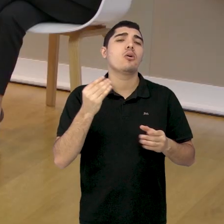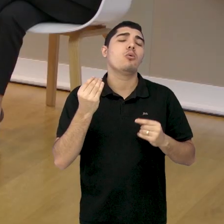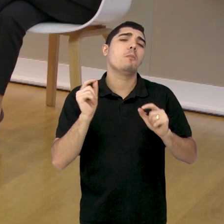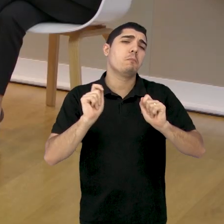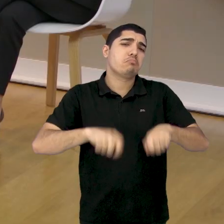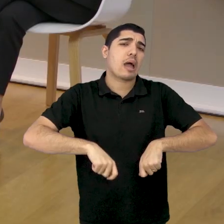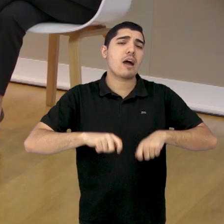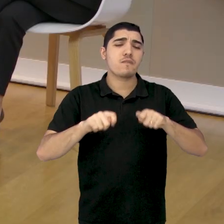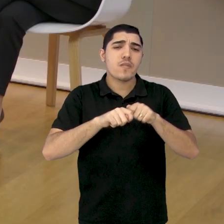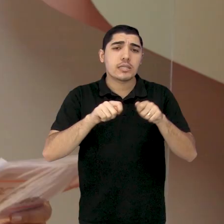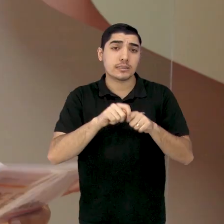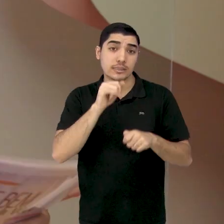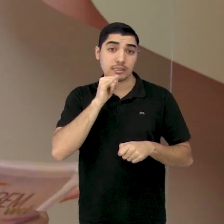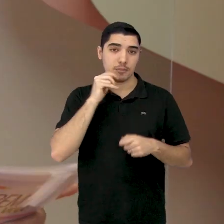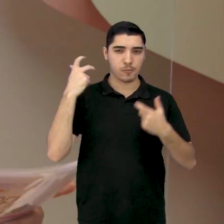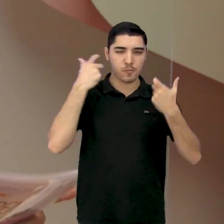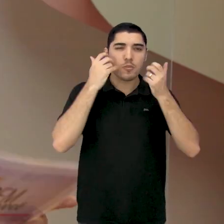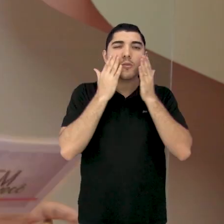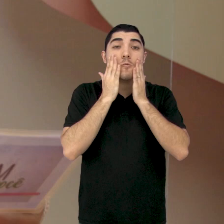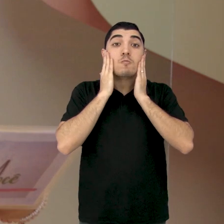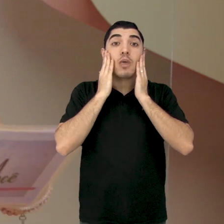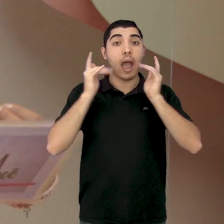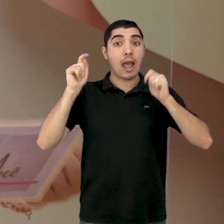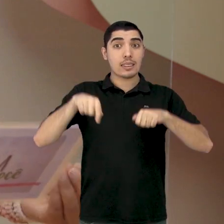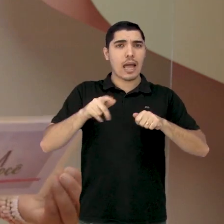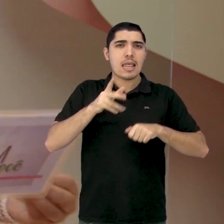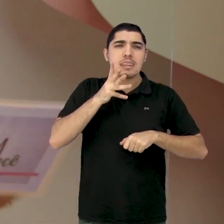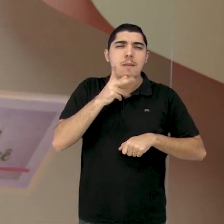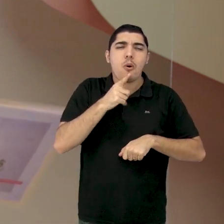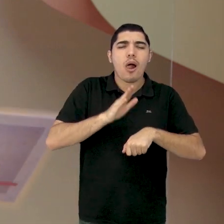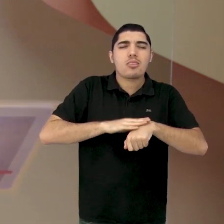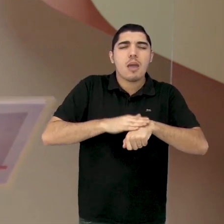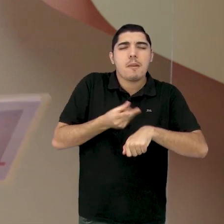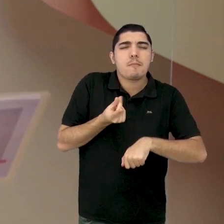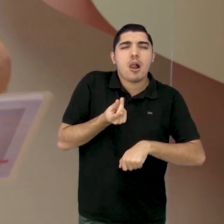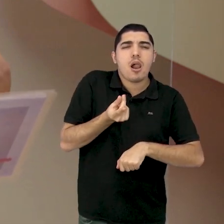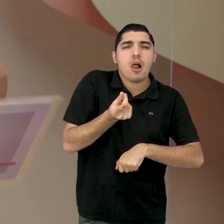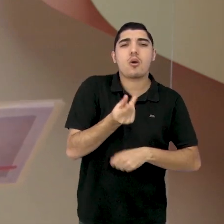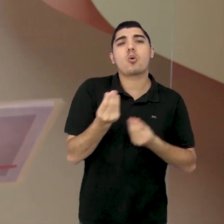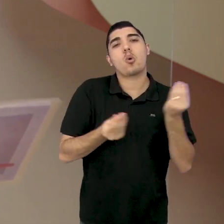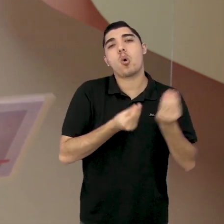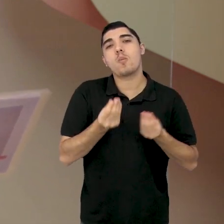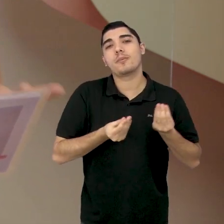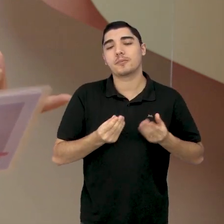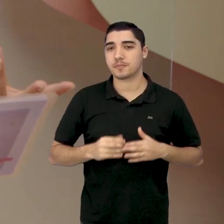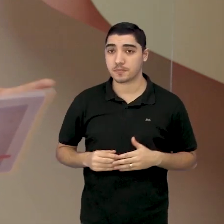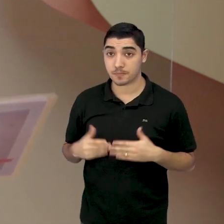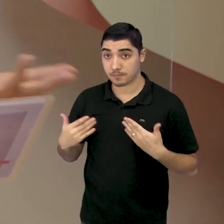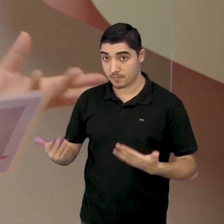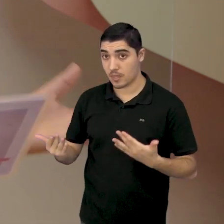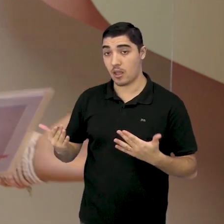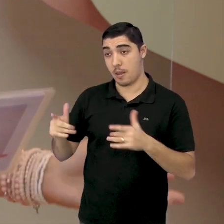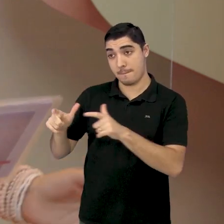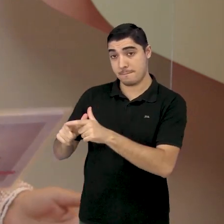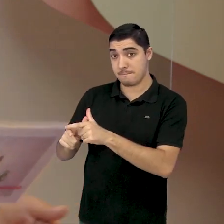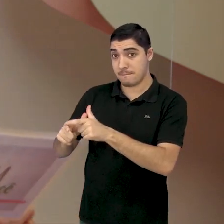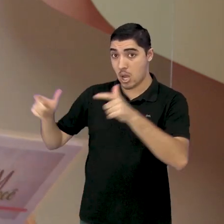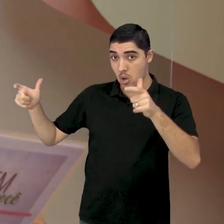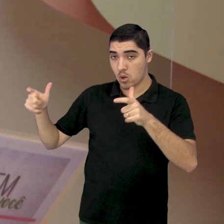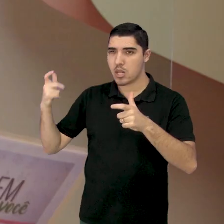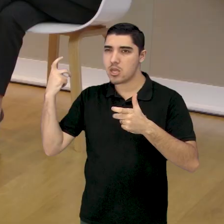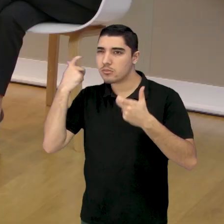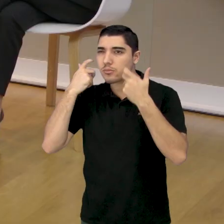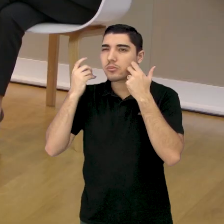que segue. E uma outra pergunta é, o que a gente precisa fazer, o que a gente pode fazer para que o efeito do Botox dure mais